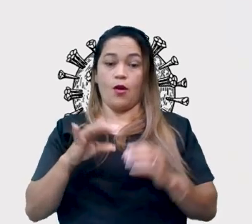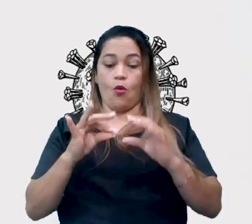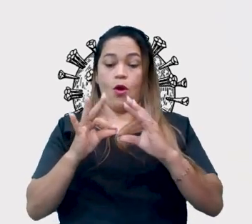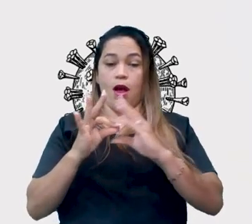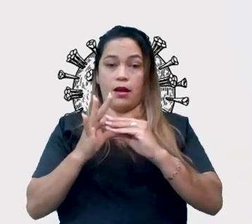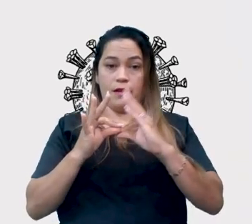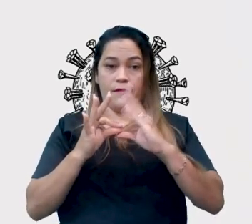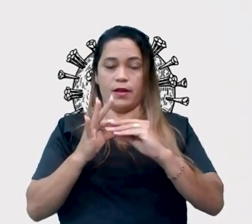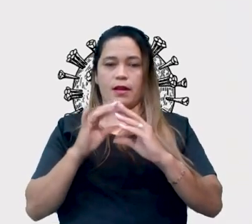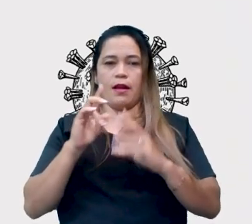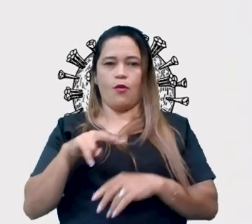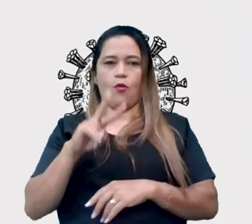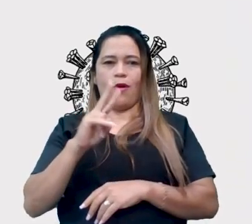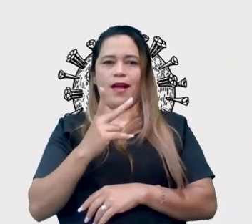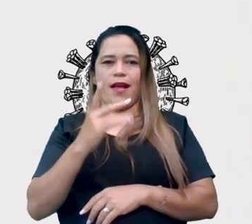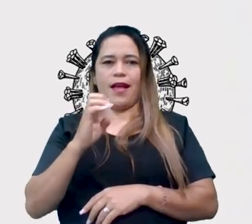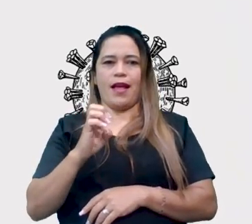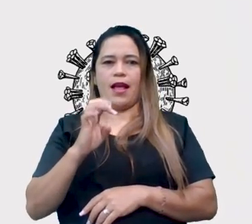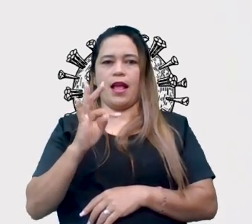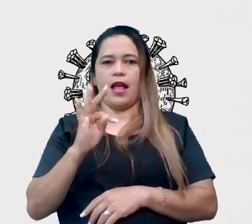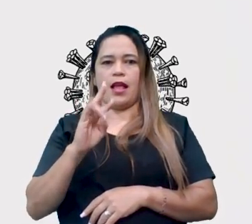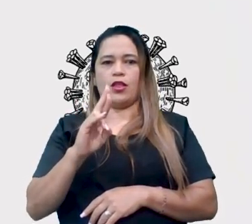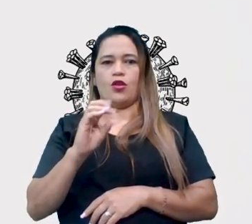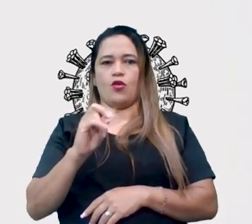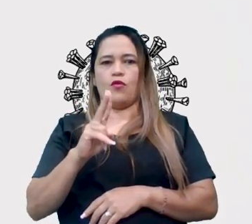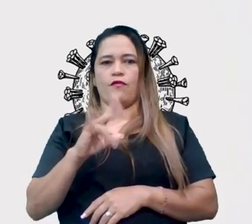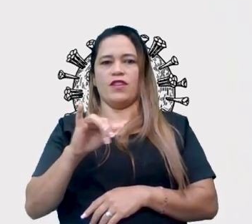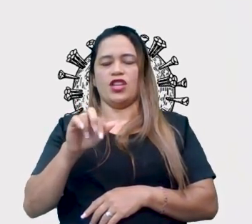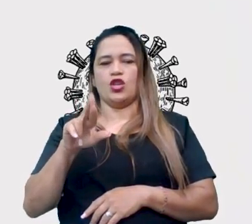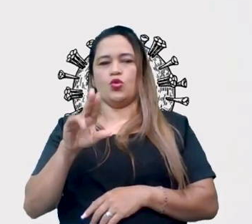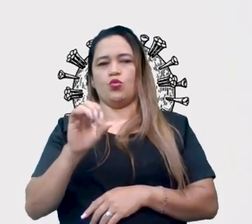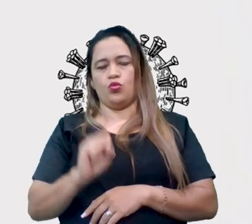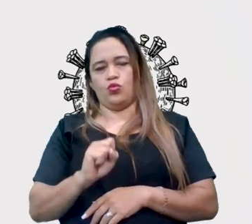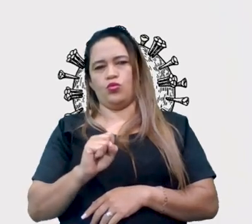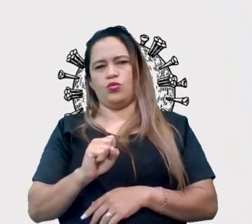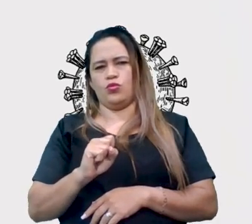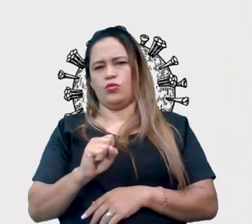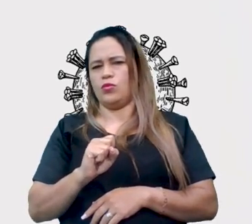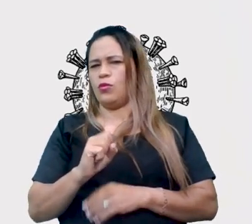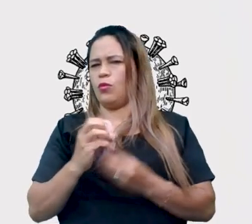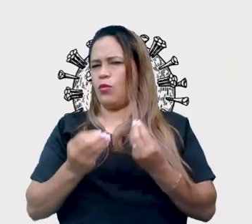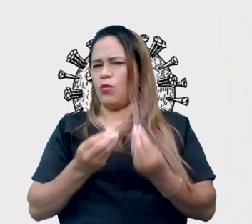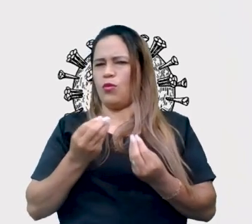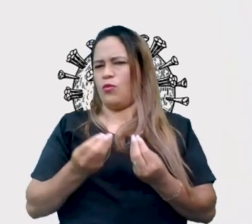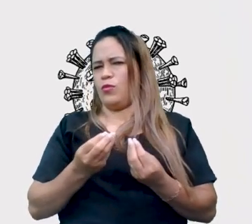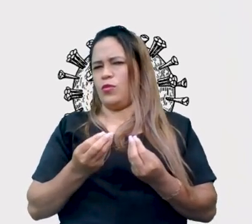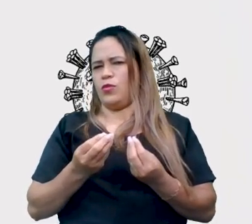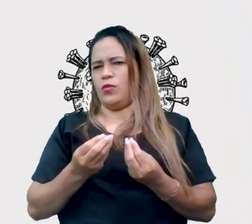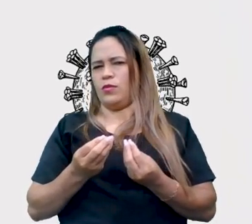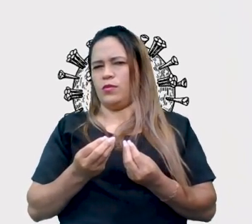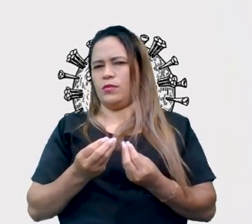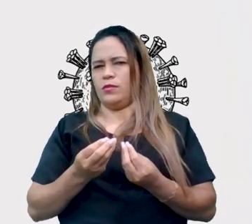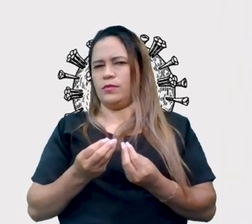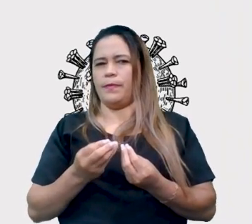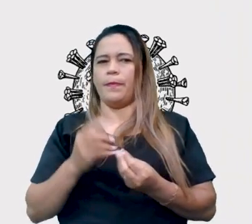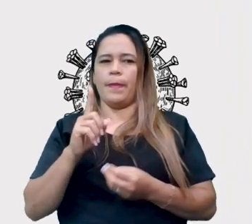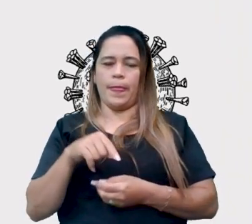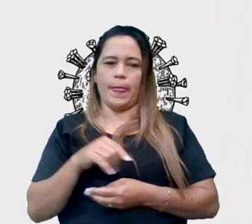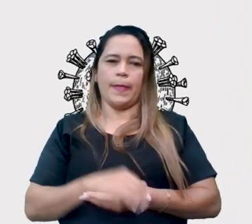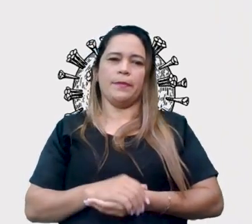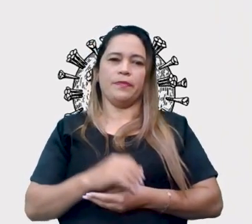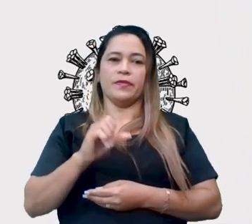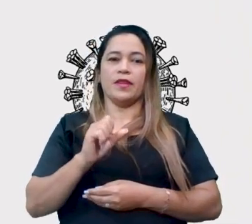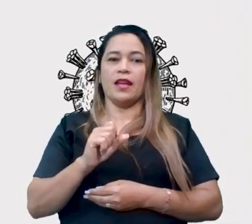de retrovírus. E o que significa dizer que o HIV é um retrovírus? Ele é, originalmente, um vírus